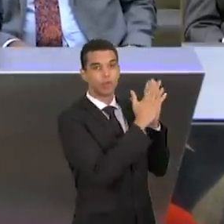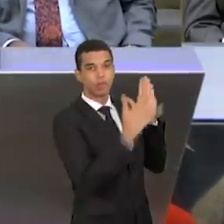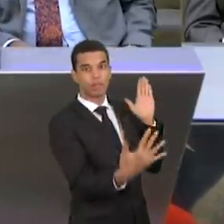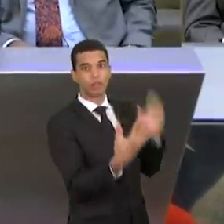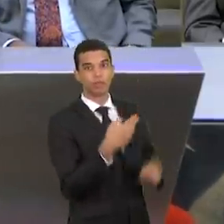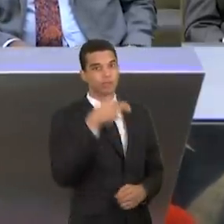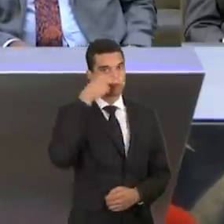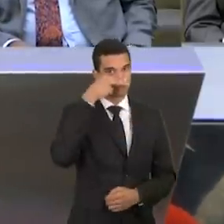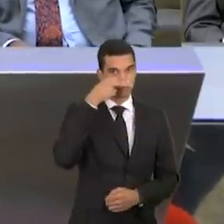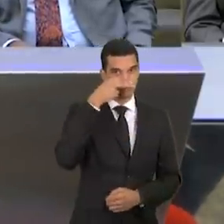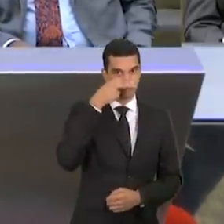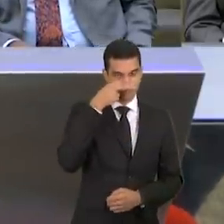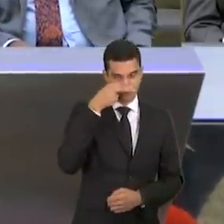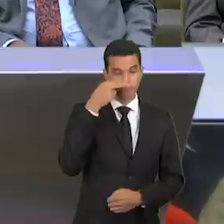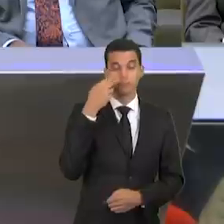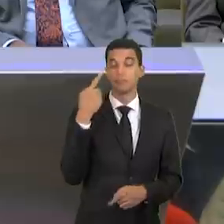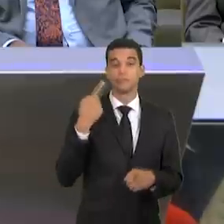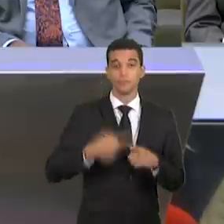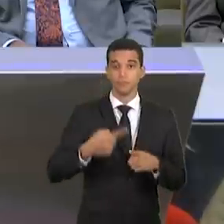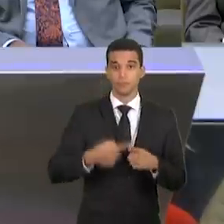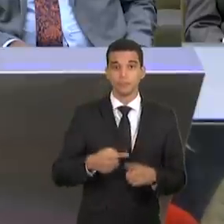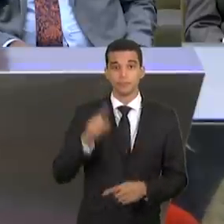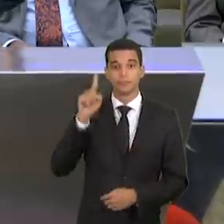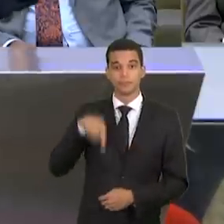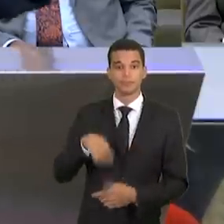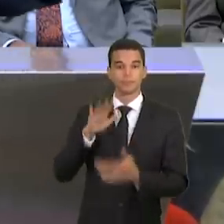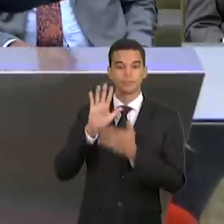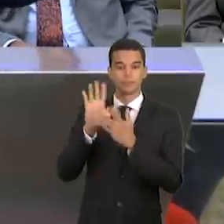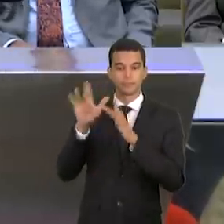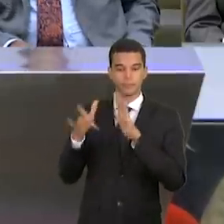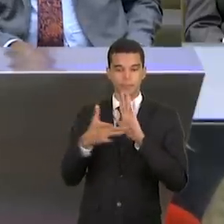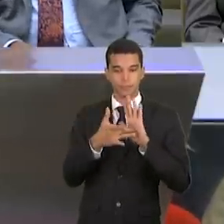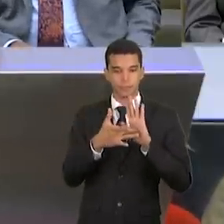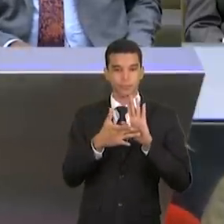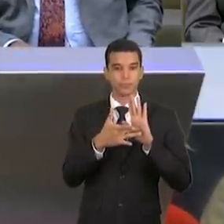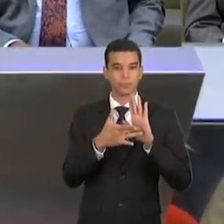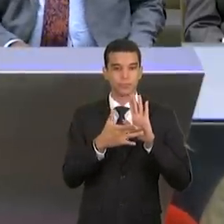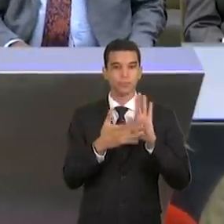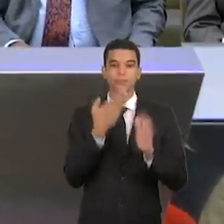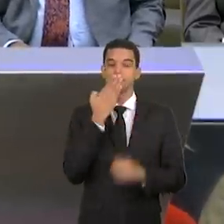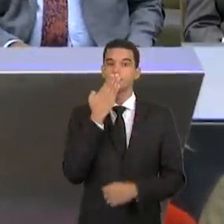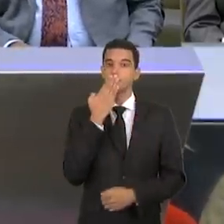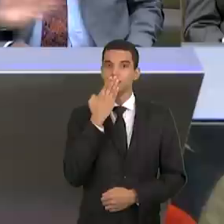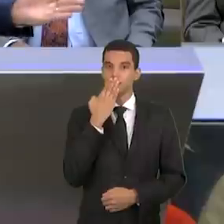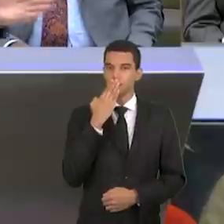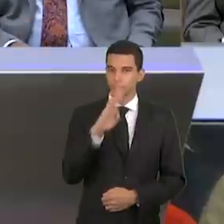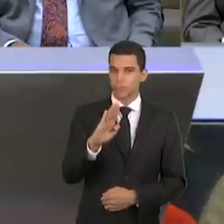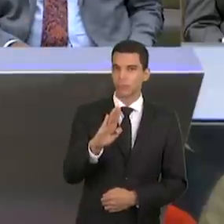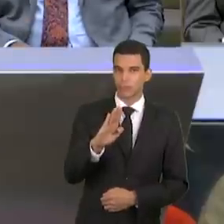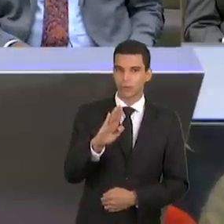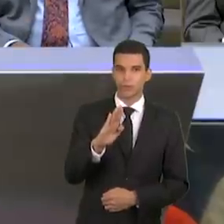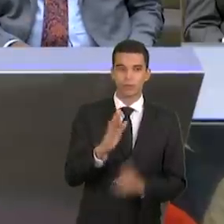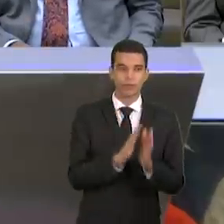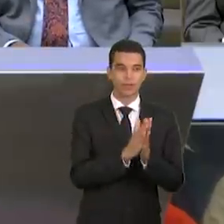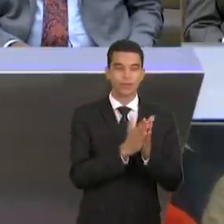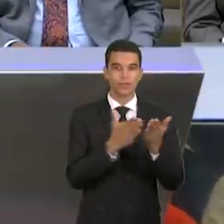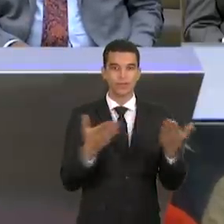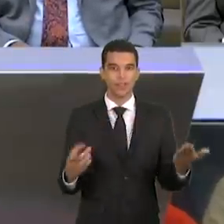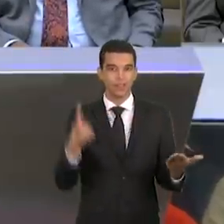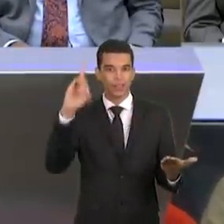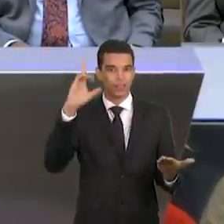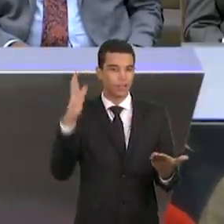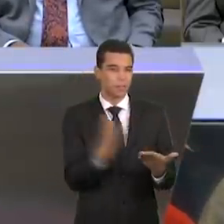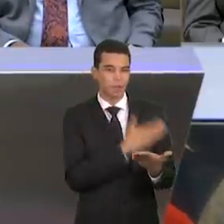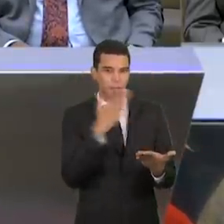pois trata-se de uma profecia que foi vaticinada em toda a Bíblia.